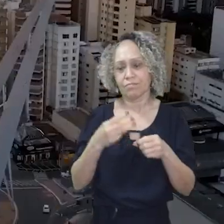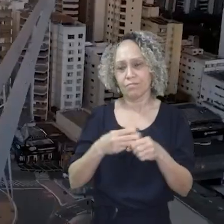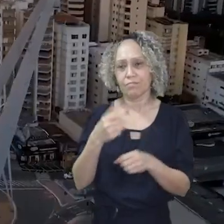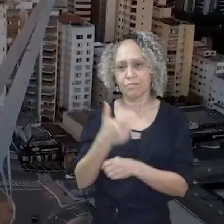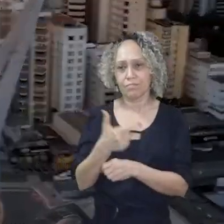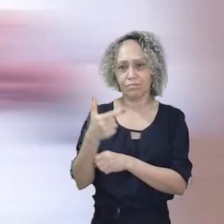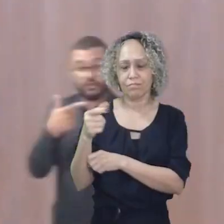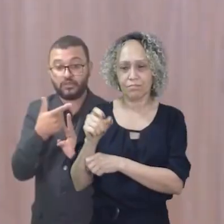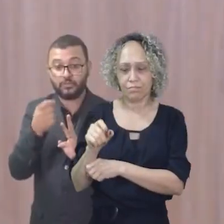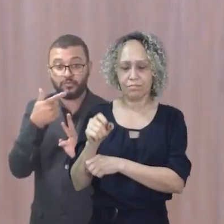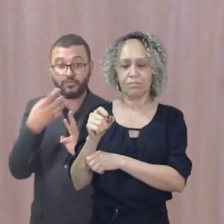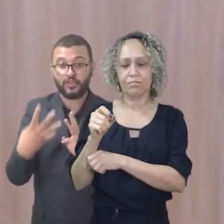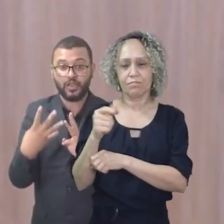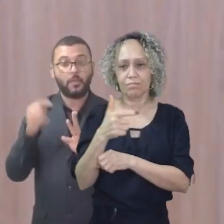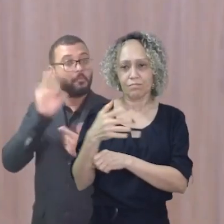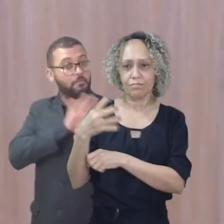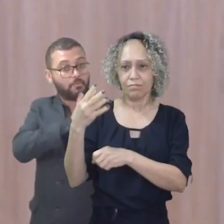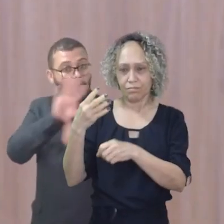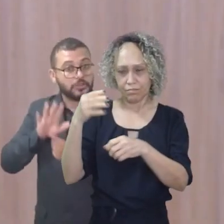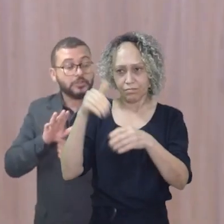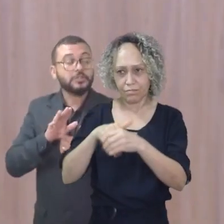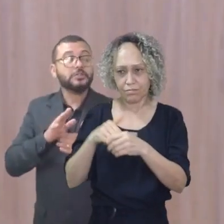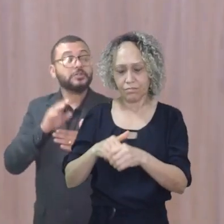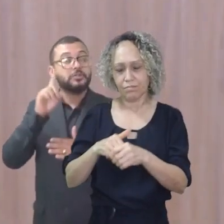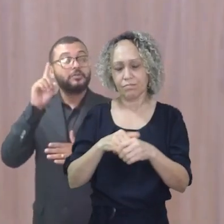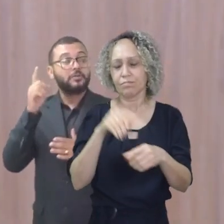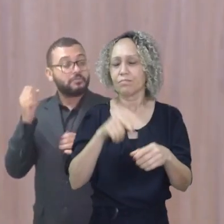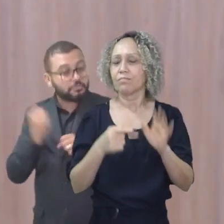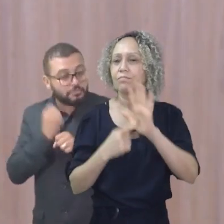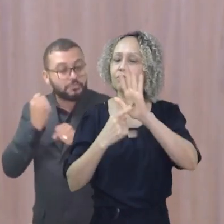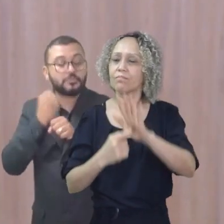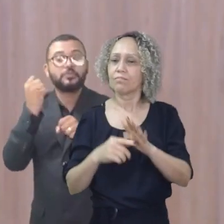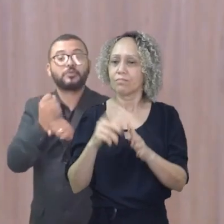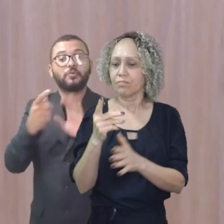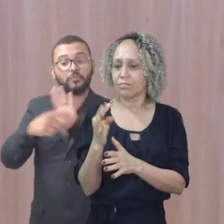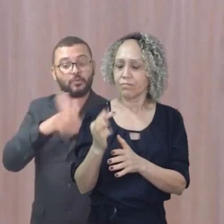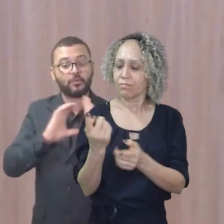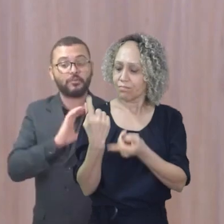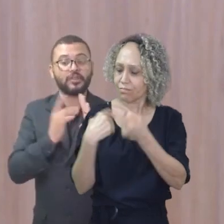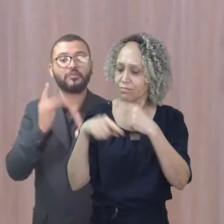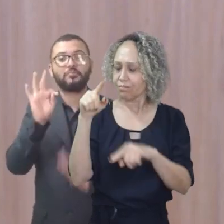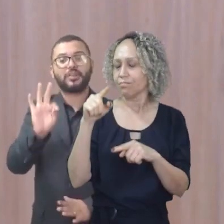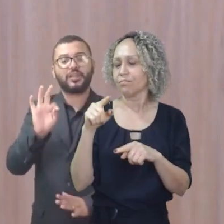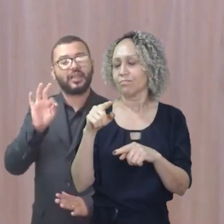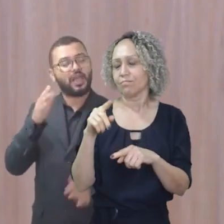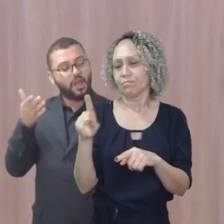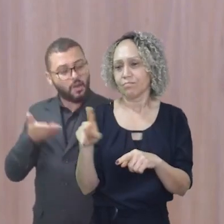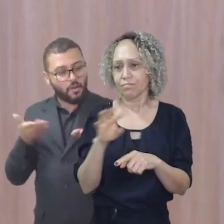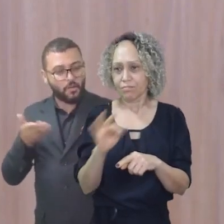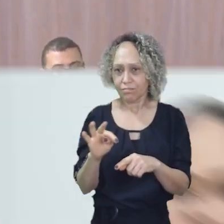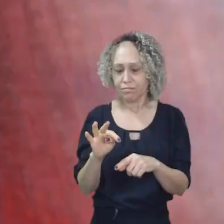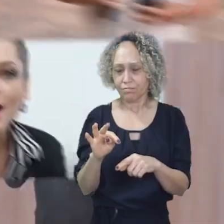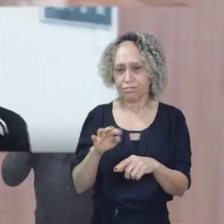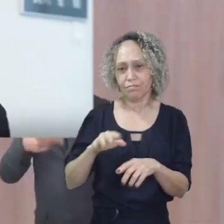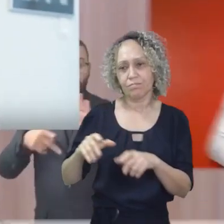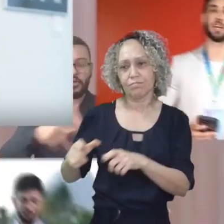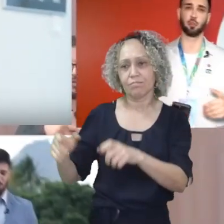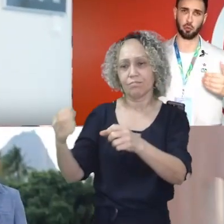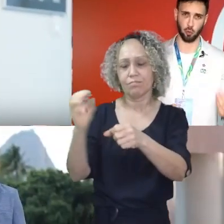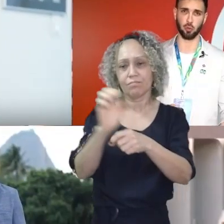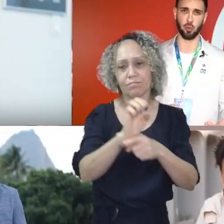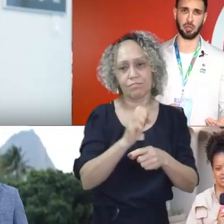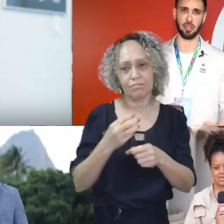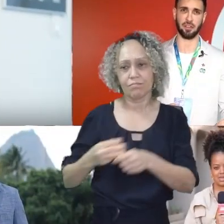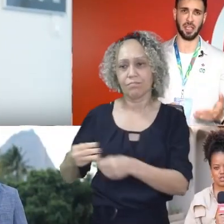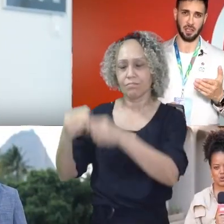A de 2024 mostra um processo de reconstrução do PT no processo eleitoral local. Desse ano,